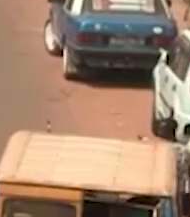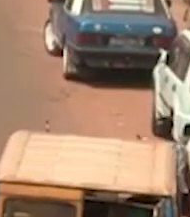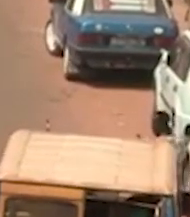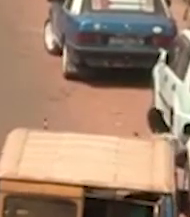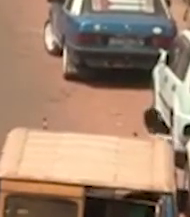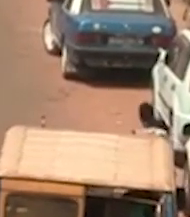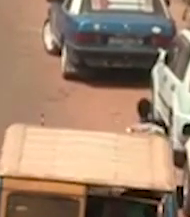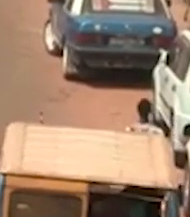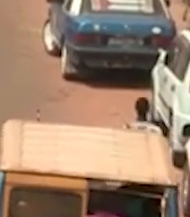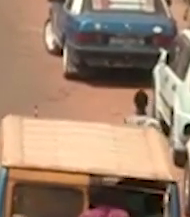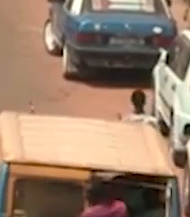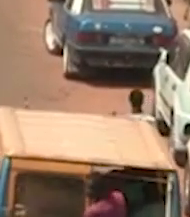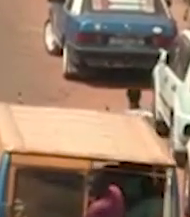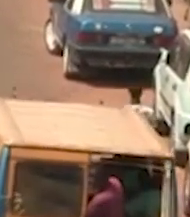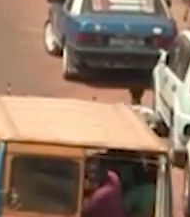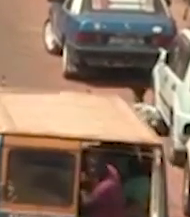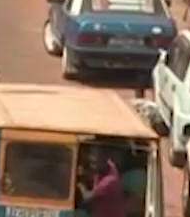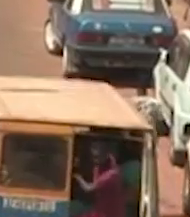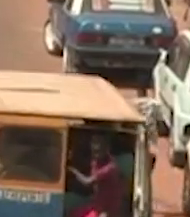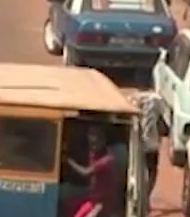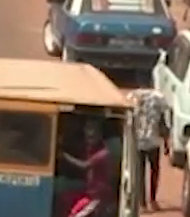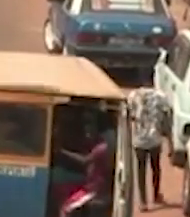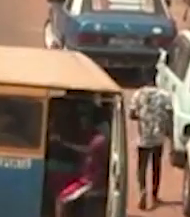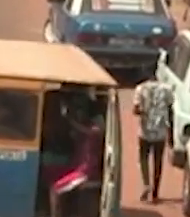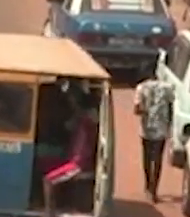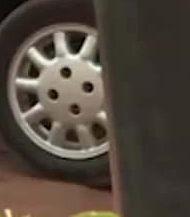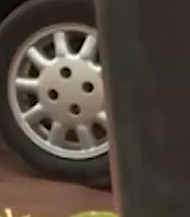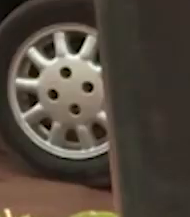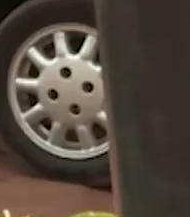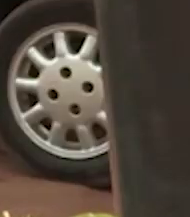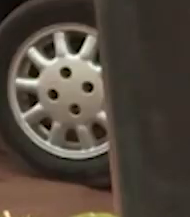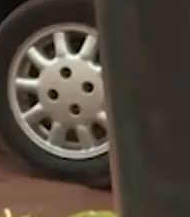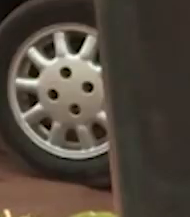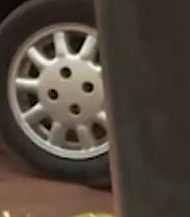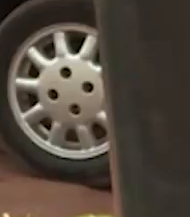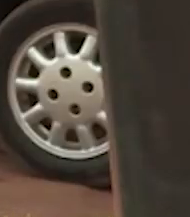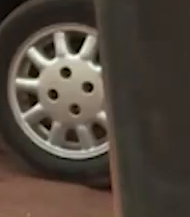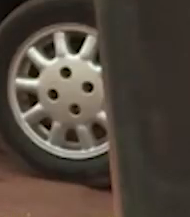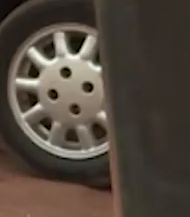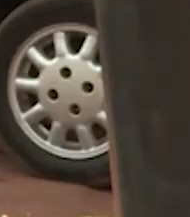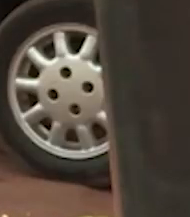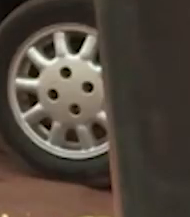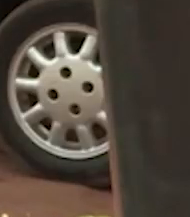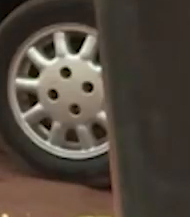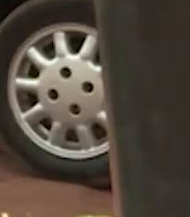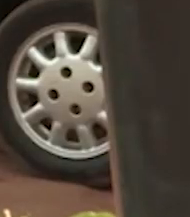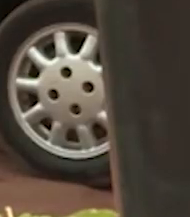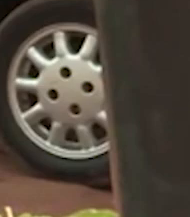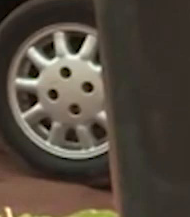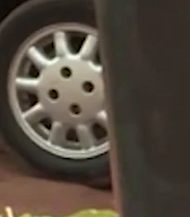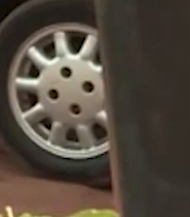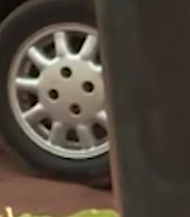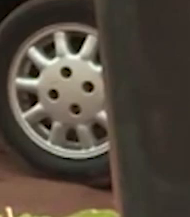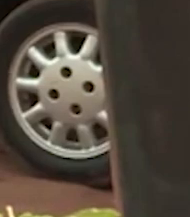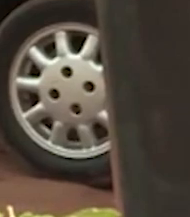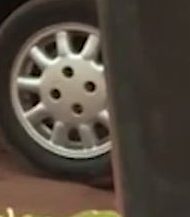das eleições presidenciais, marcadas para o próximo dia 24. A cimeira de chefes de Estado e de governos da CEDAW mandatou os